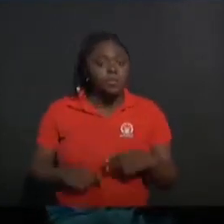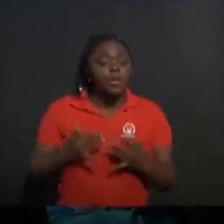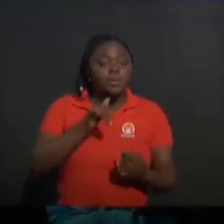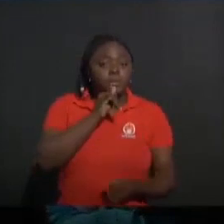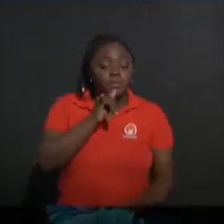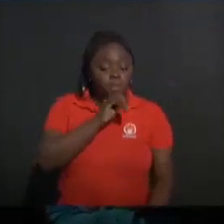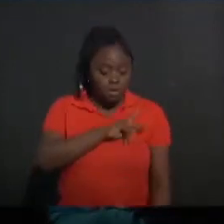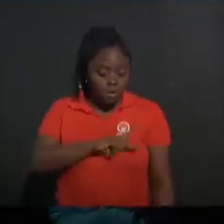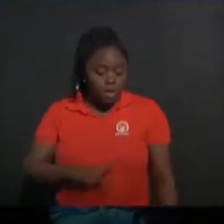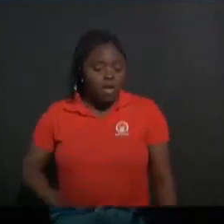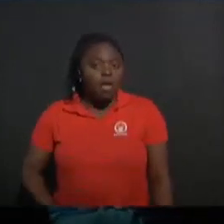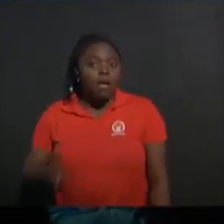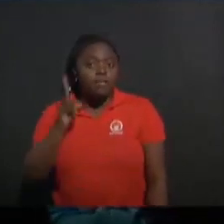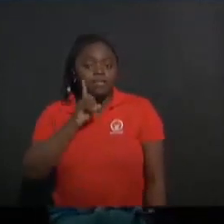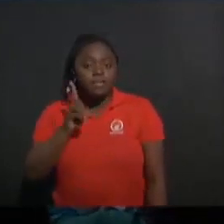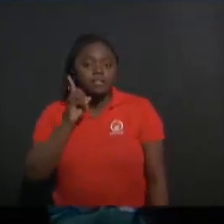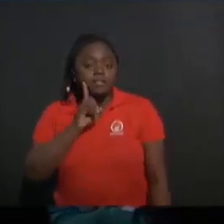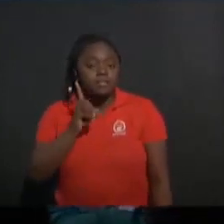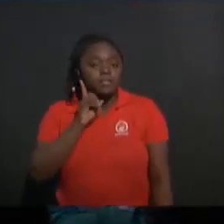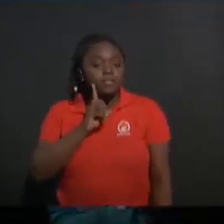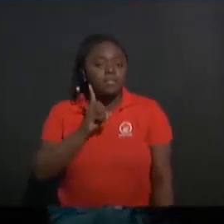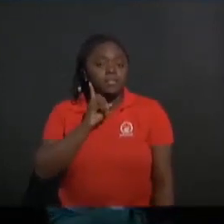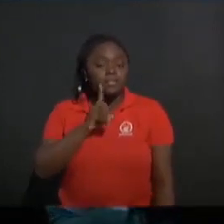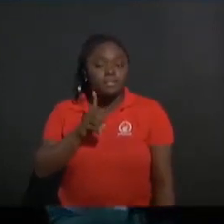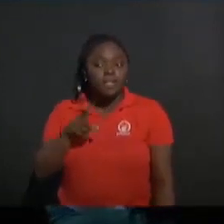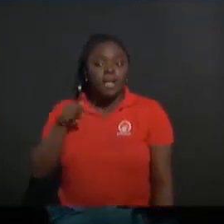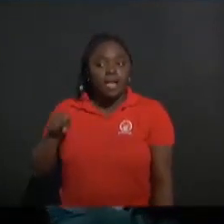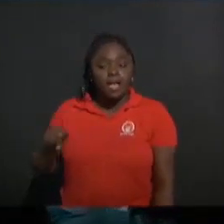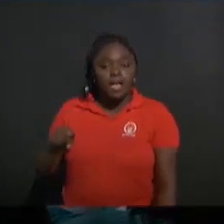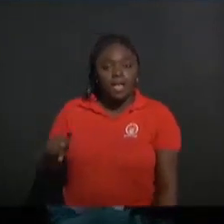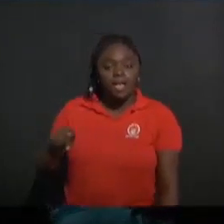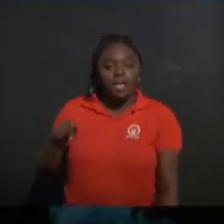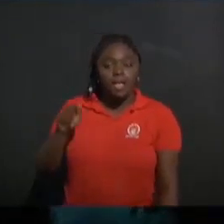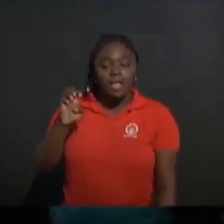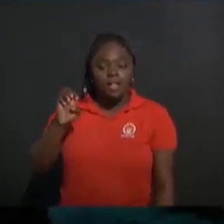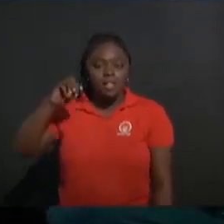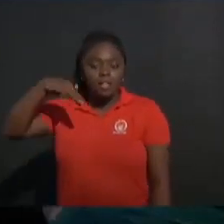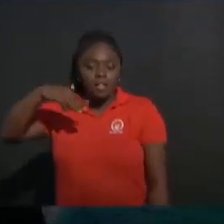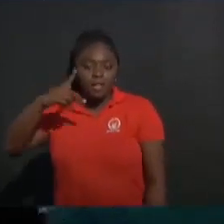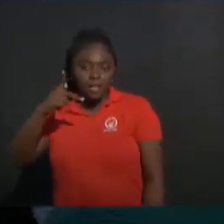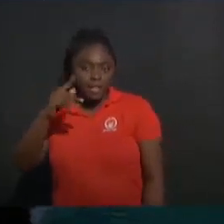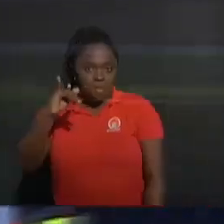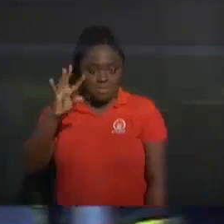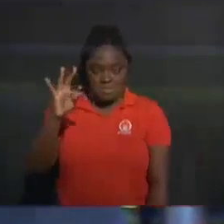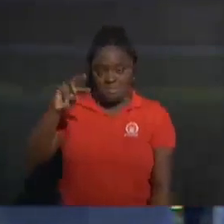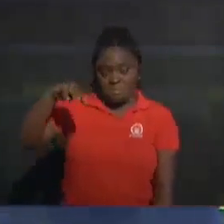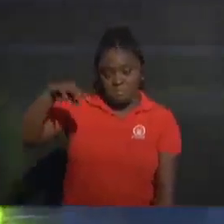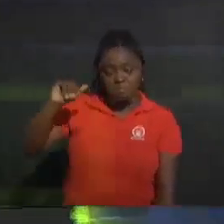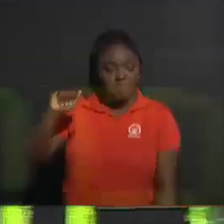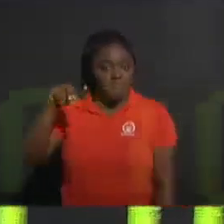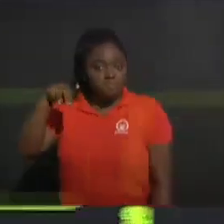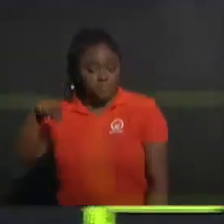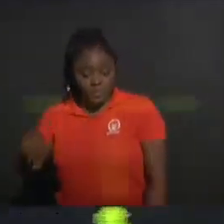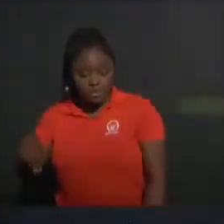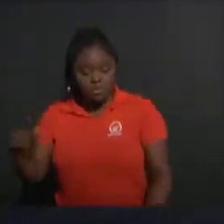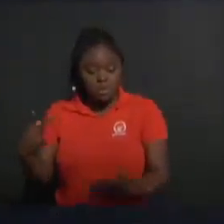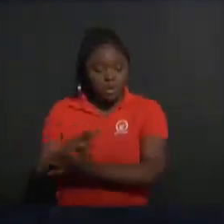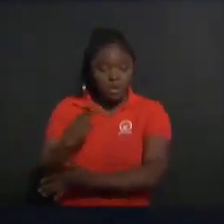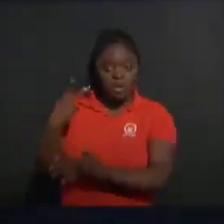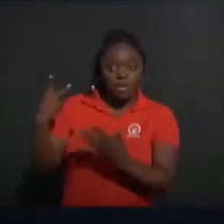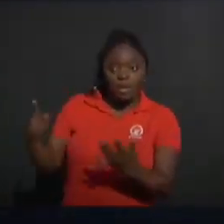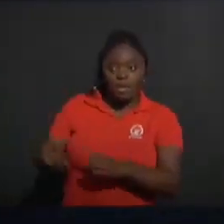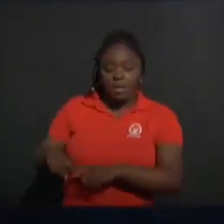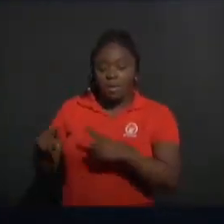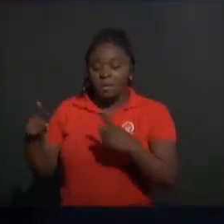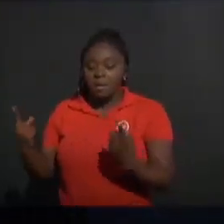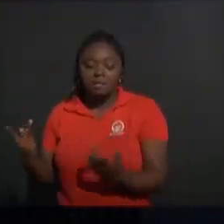ter sido impeachment essa semana, não foi. Isso mudaria todo o cenário de tudo, porque é ele que está fazendo um acordo de